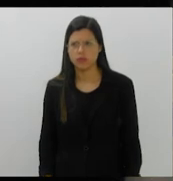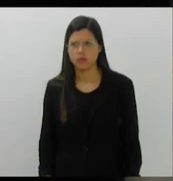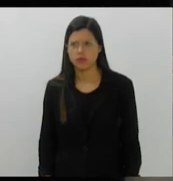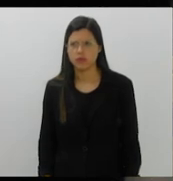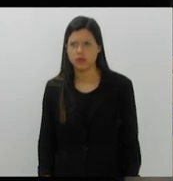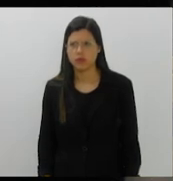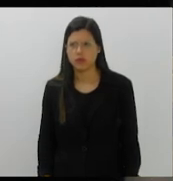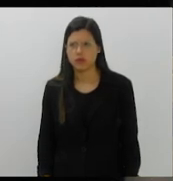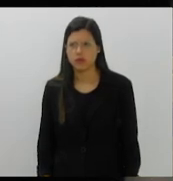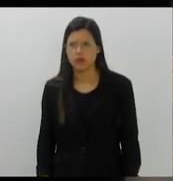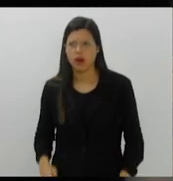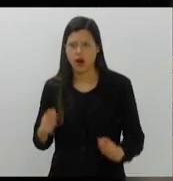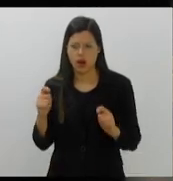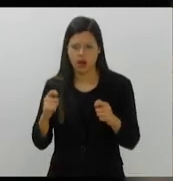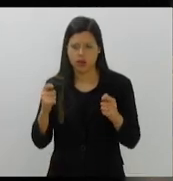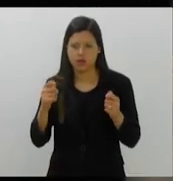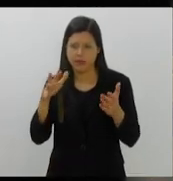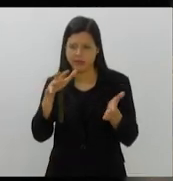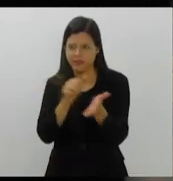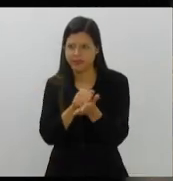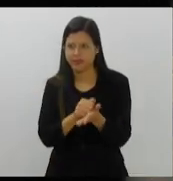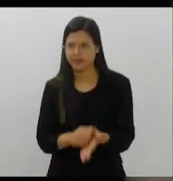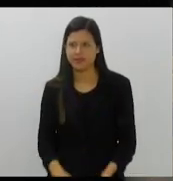Aleluia, pelo registro.